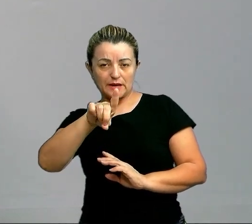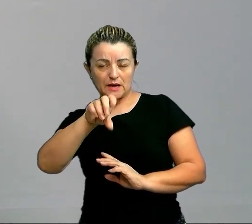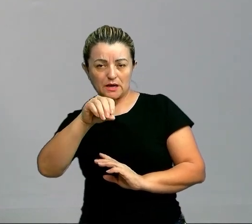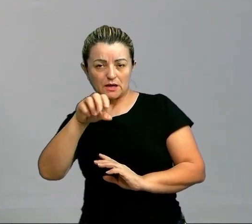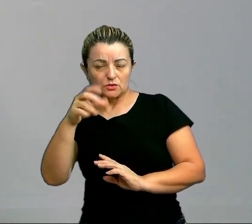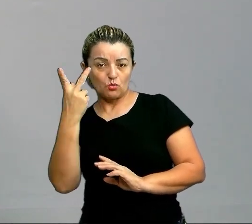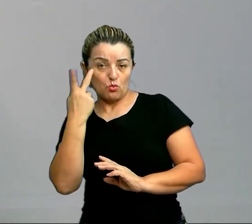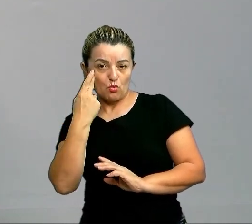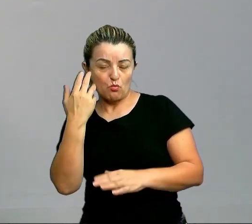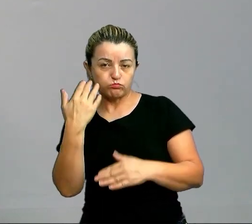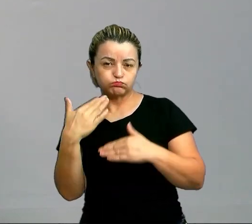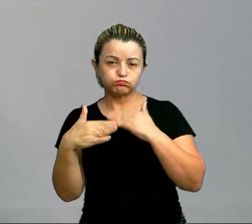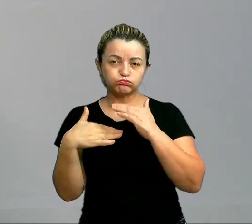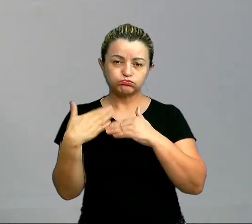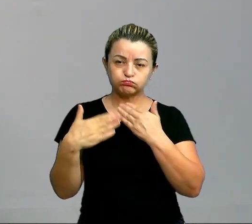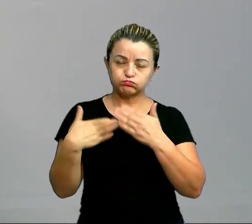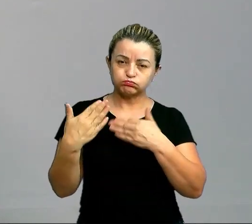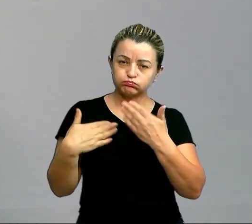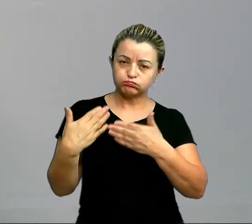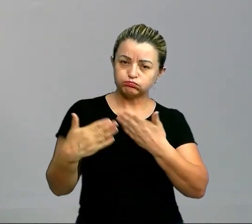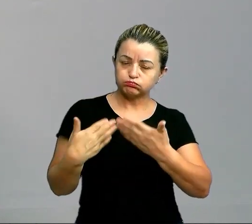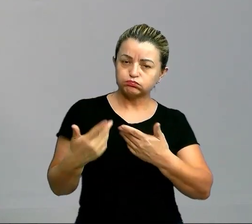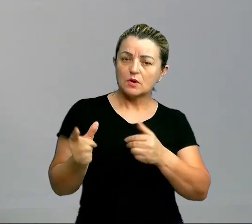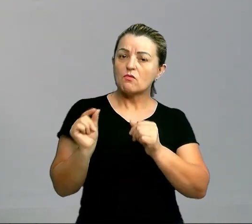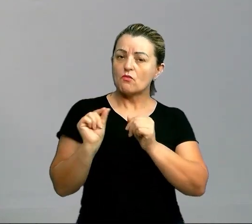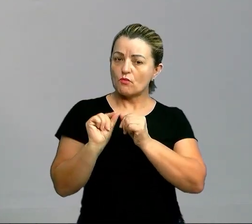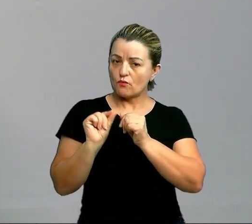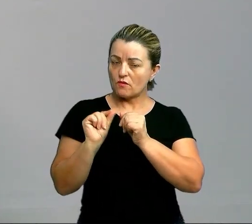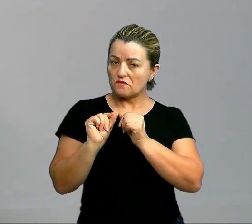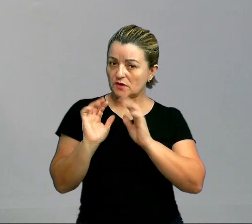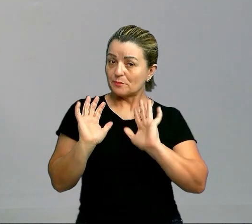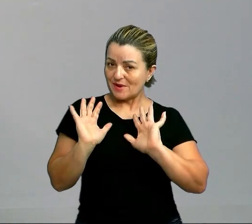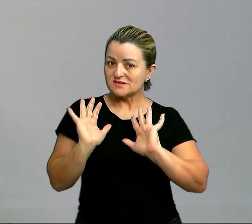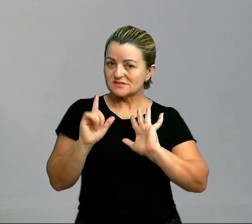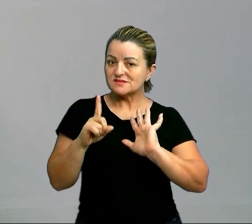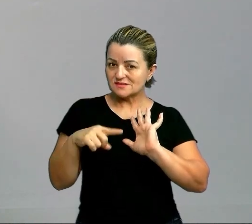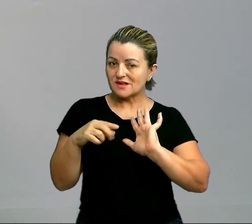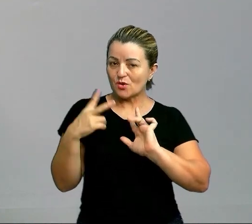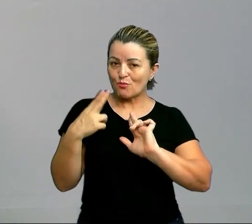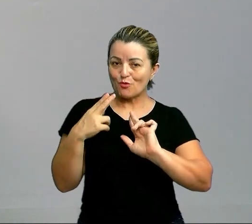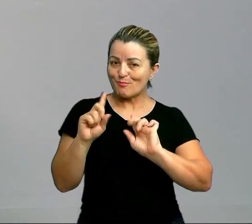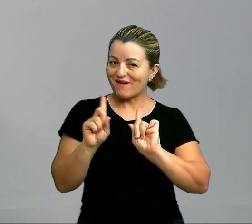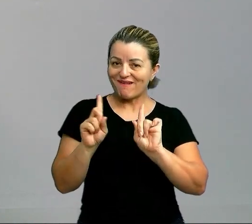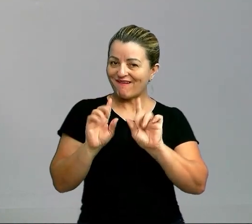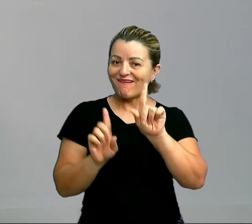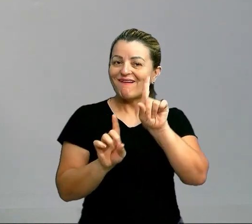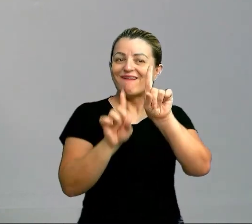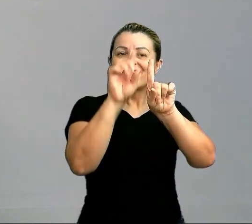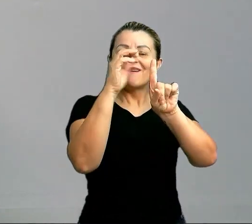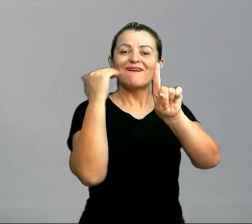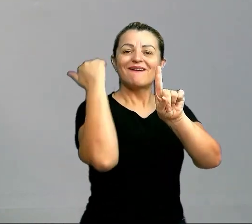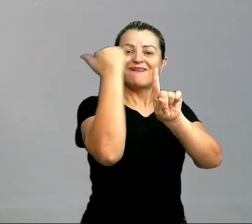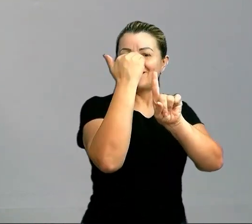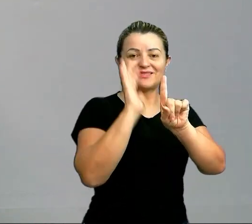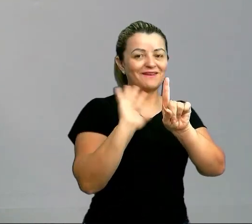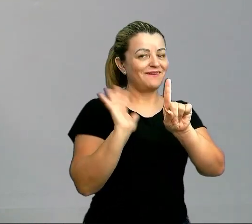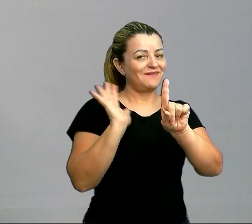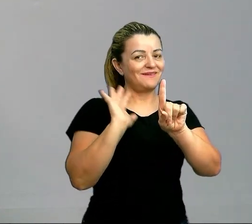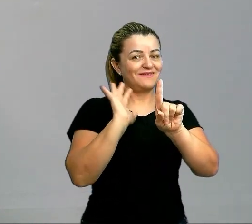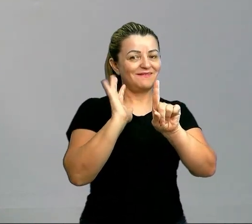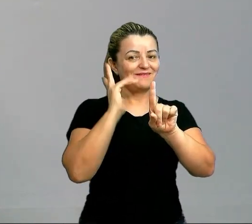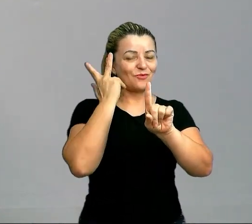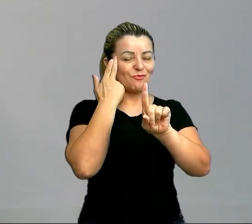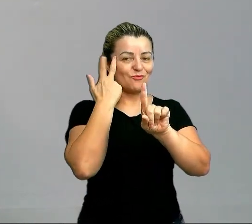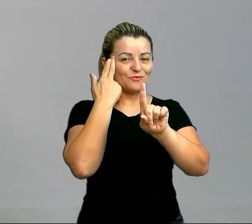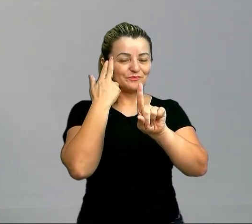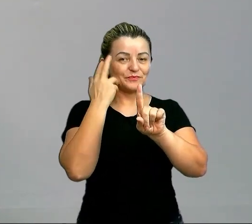né? Porque ele foi constituído para ser um mercado comum, mas ele ainda não alcançou esse nível de integração. O nosso